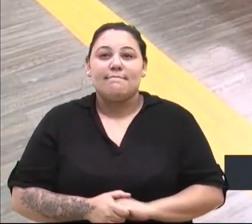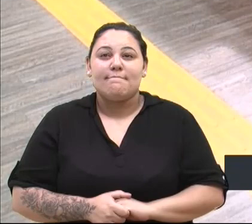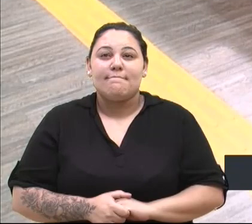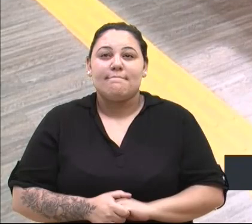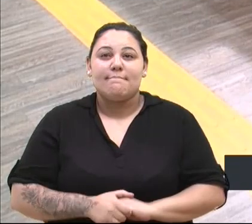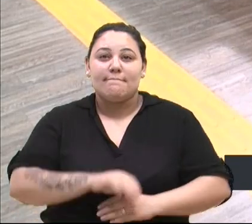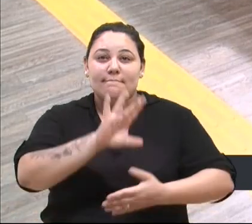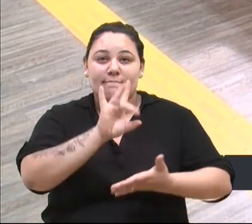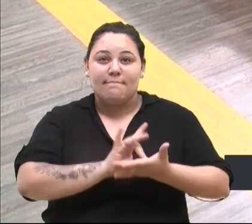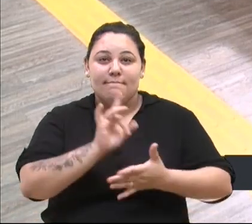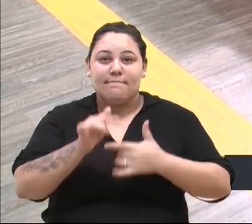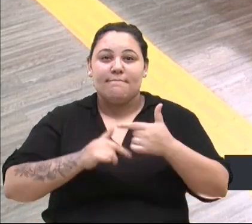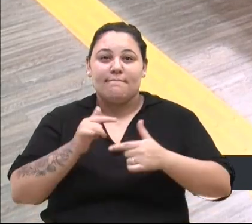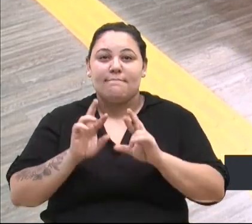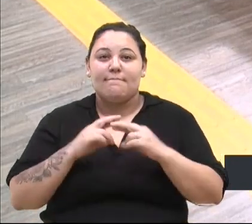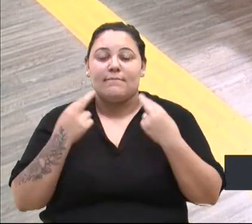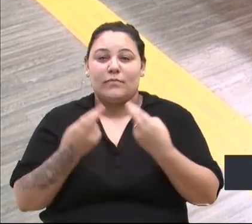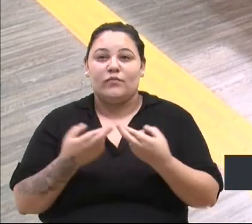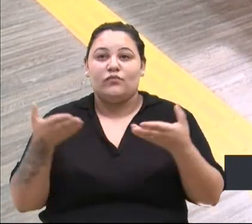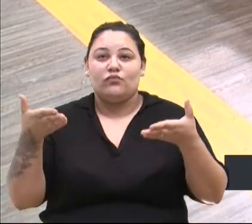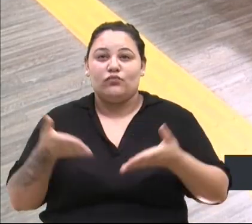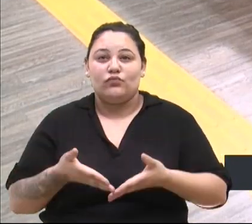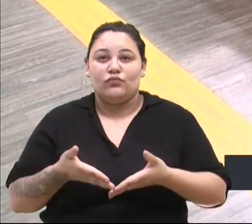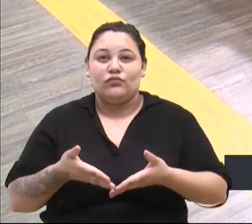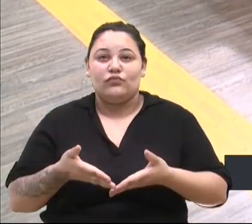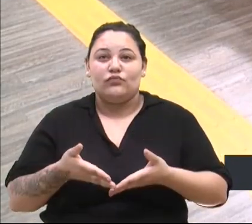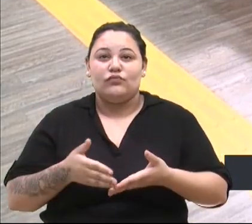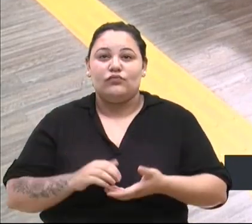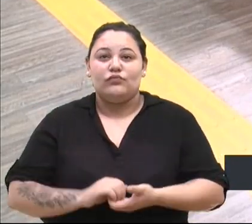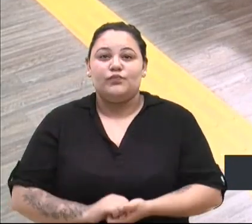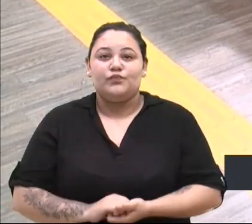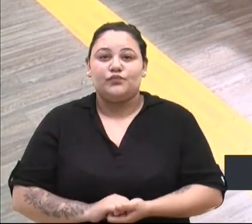declaro encerrados os trabalhos de prestação.